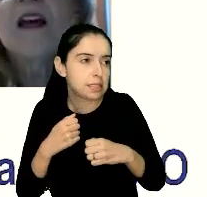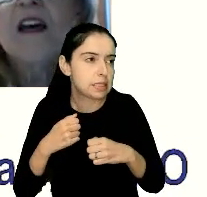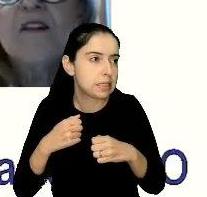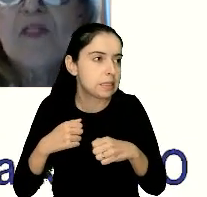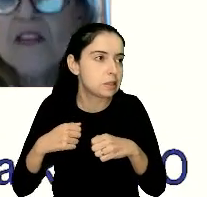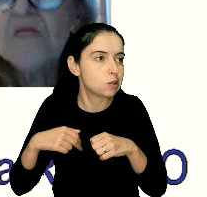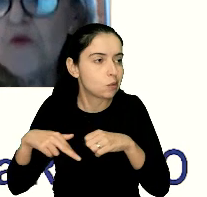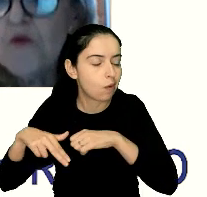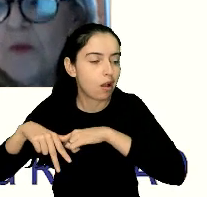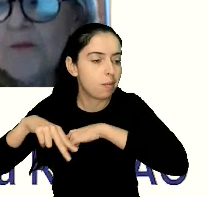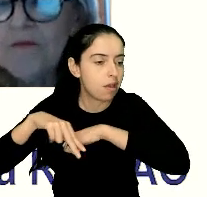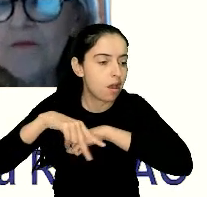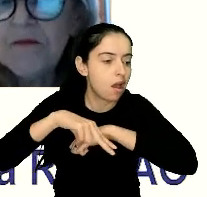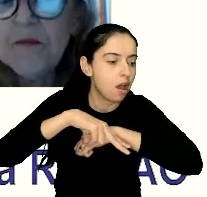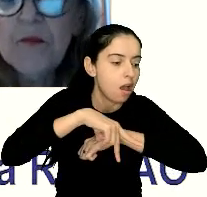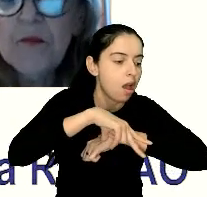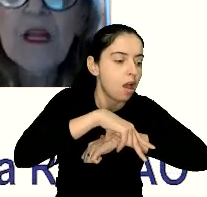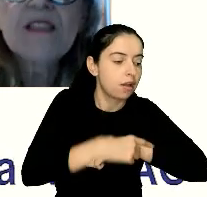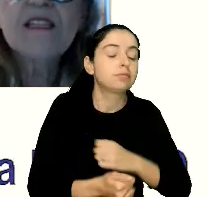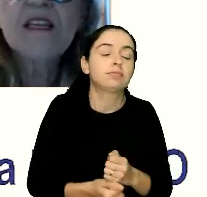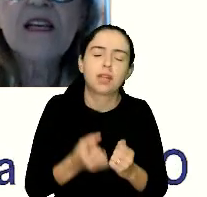enfim, faz muito bem.